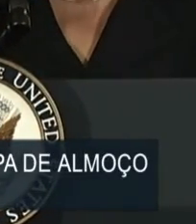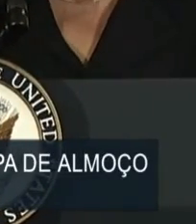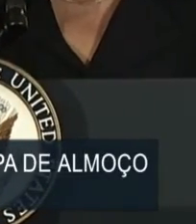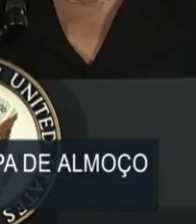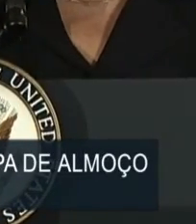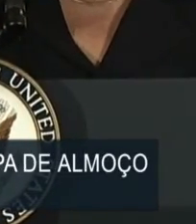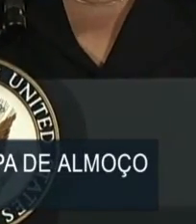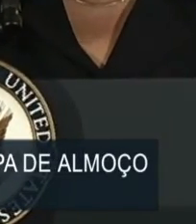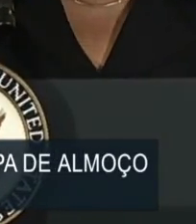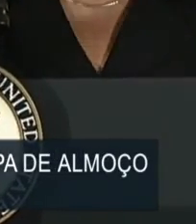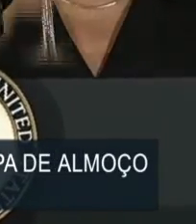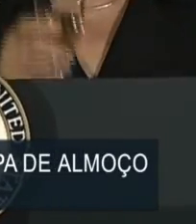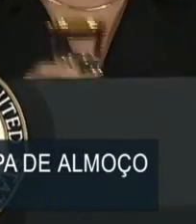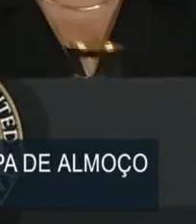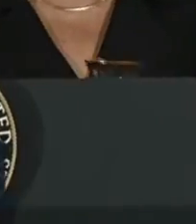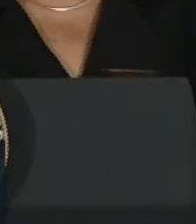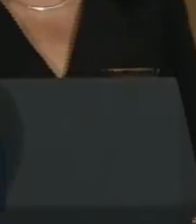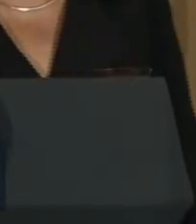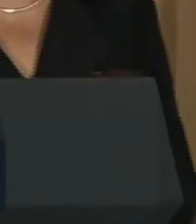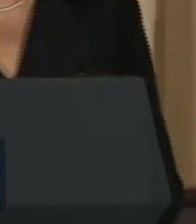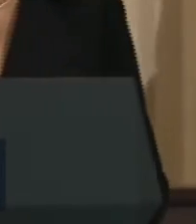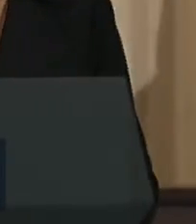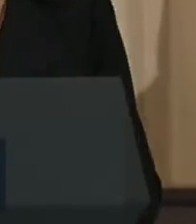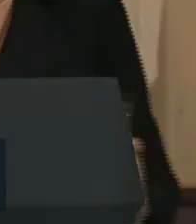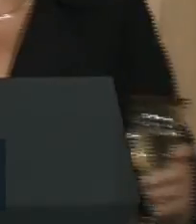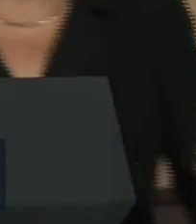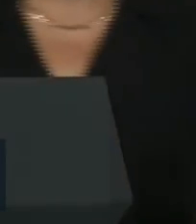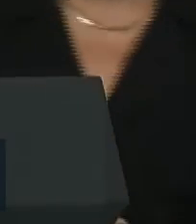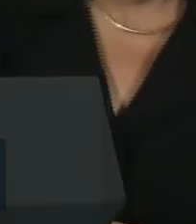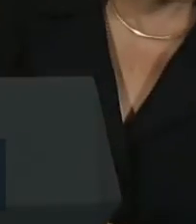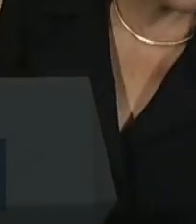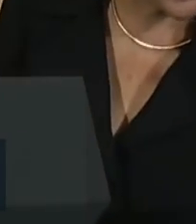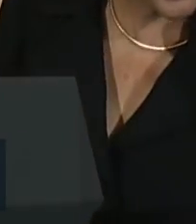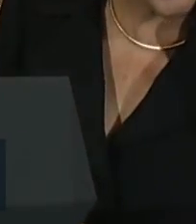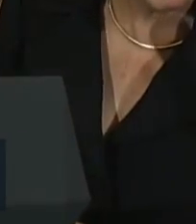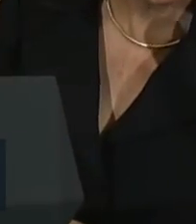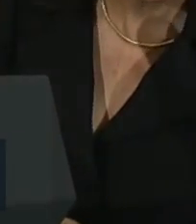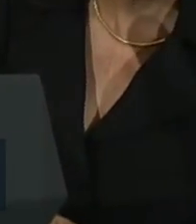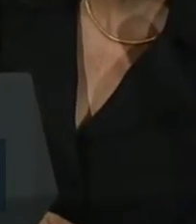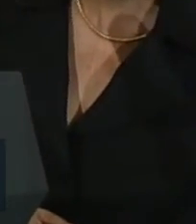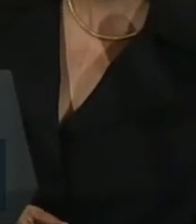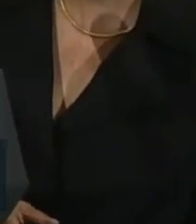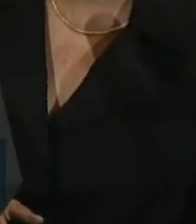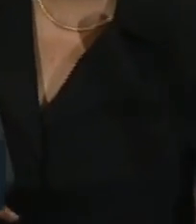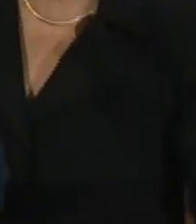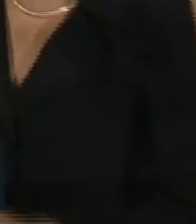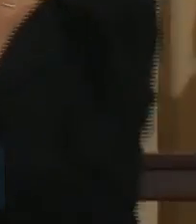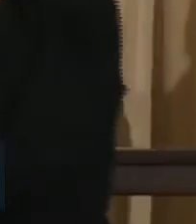Well.